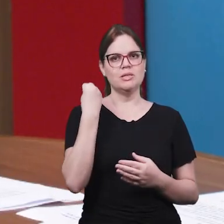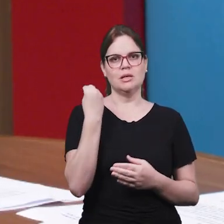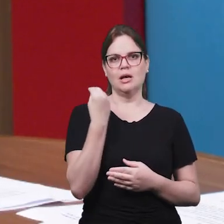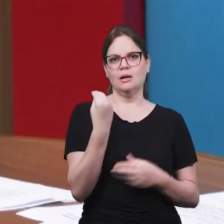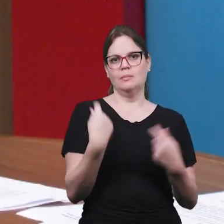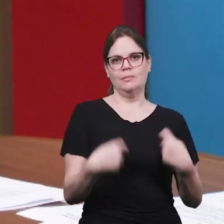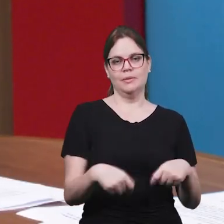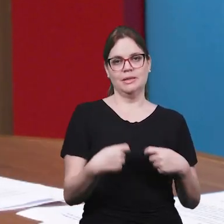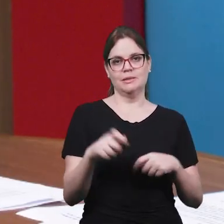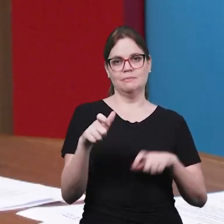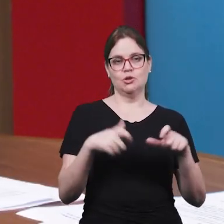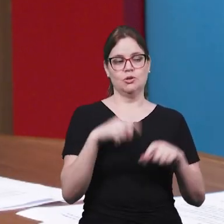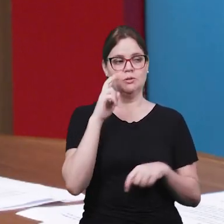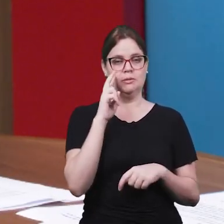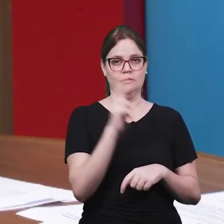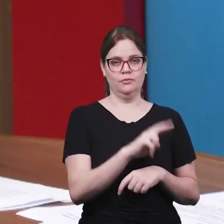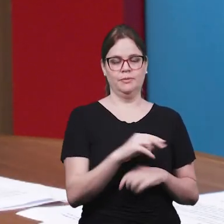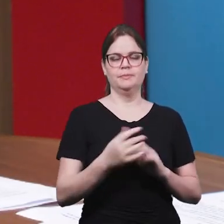que ter